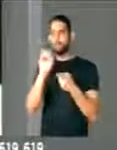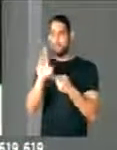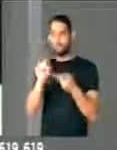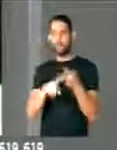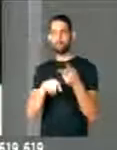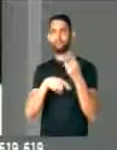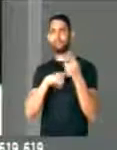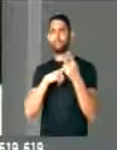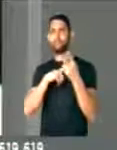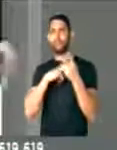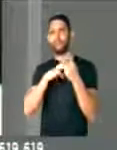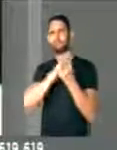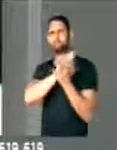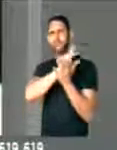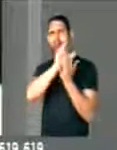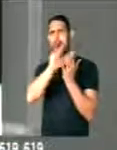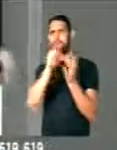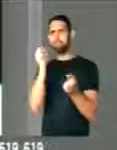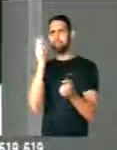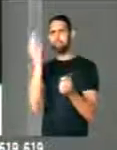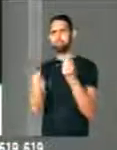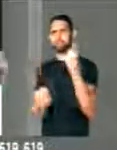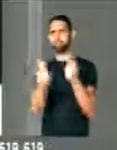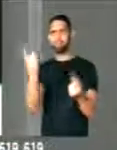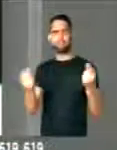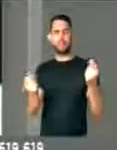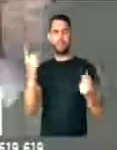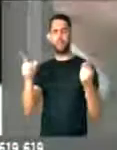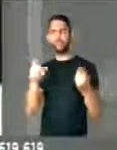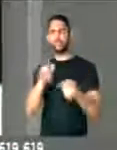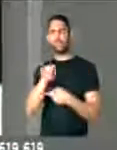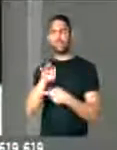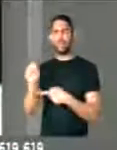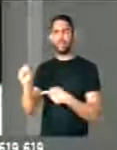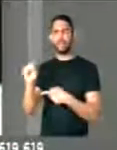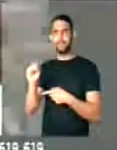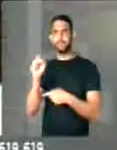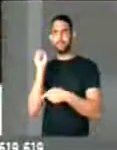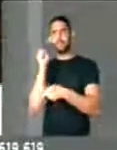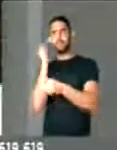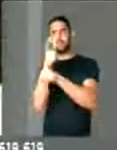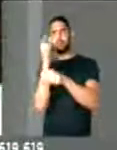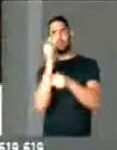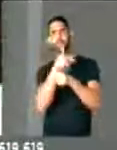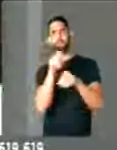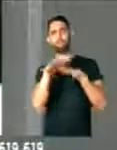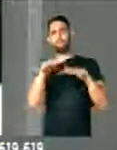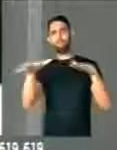bombas, foram diversas bombas de gás lançadas